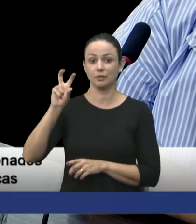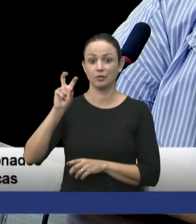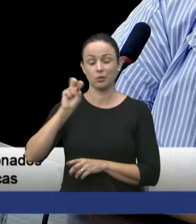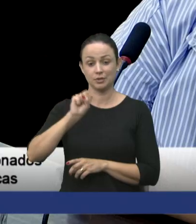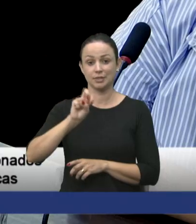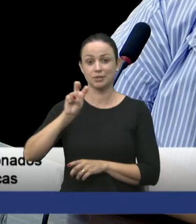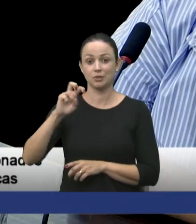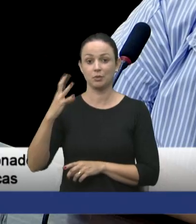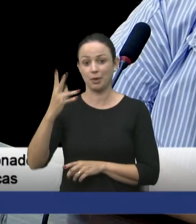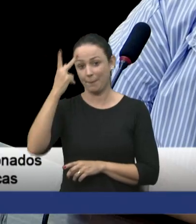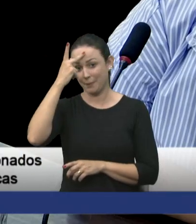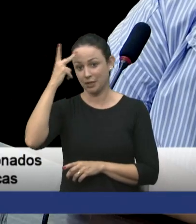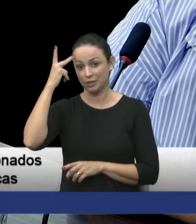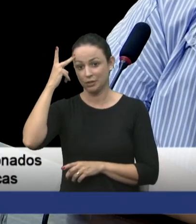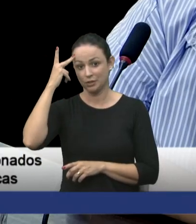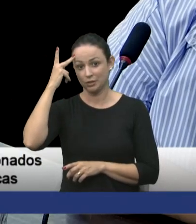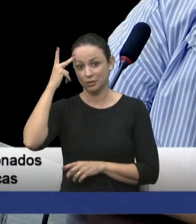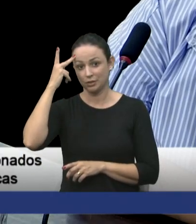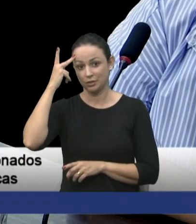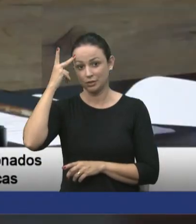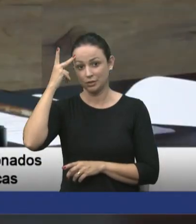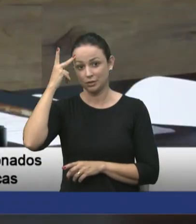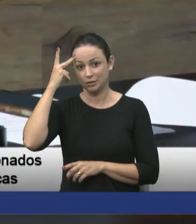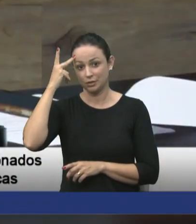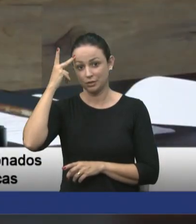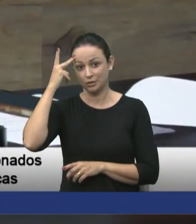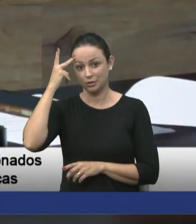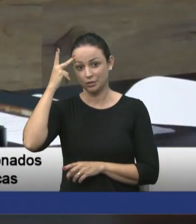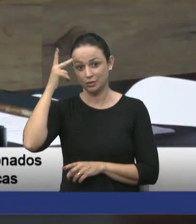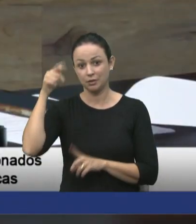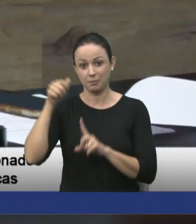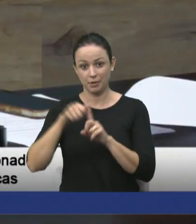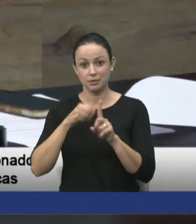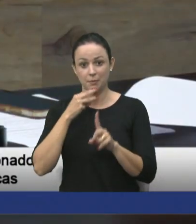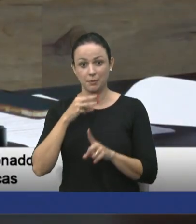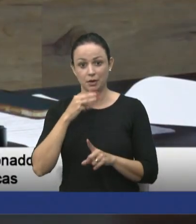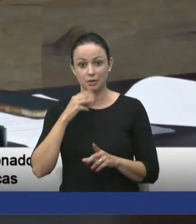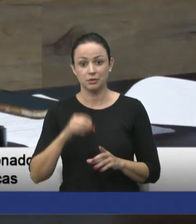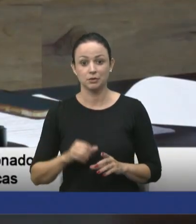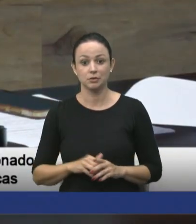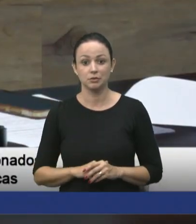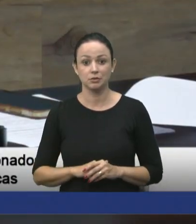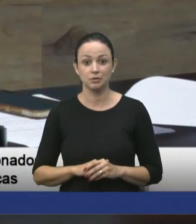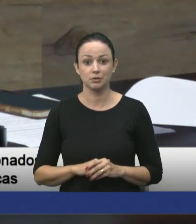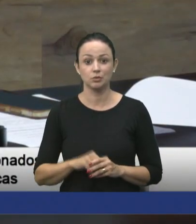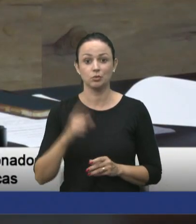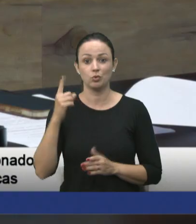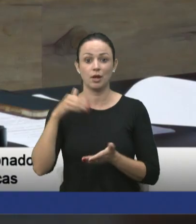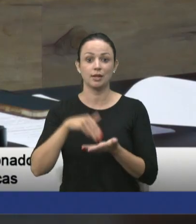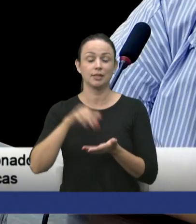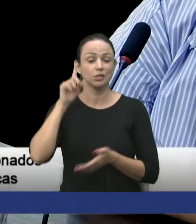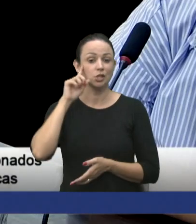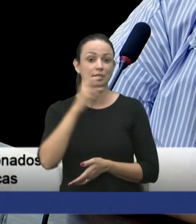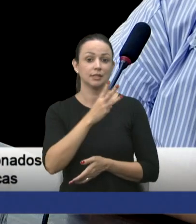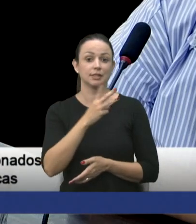854 pessoas, tá? Contando... Mês de março? Nesse mês agora de março. Do mês de dia março. 1 a 31, entre